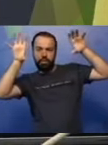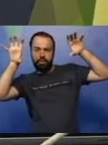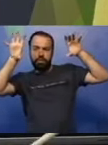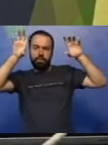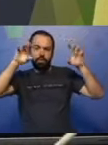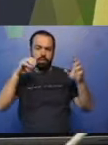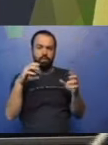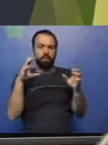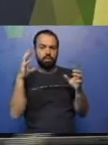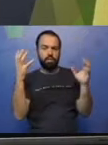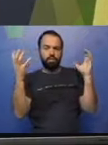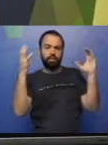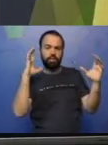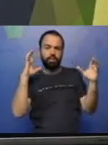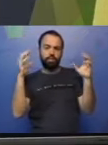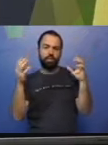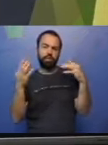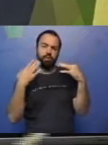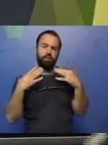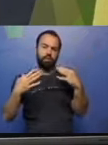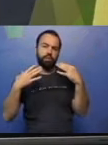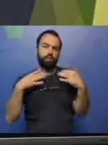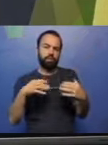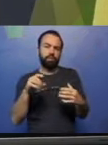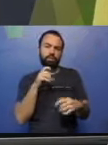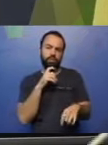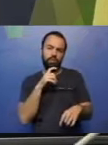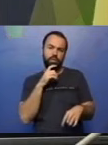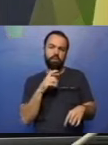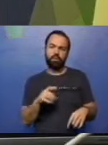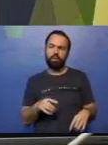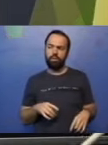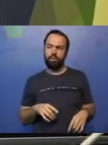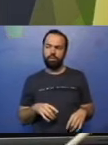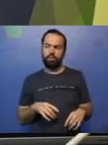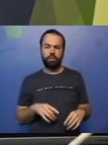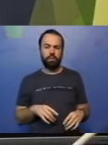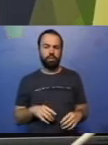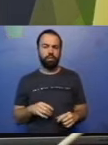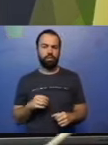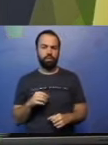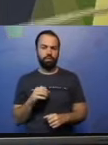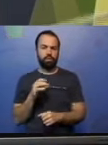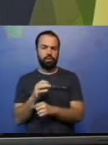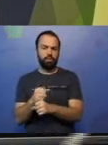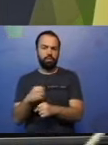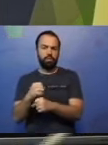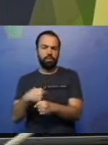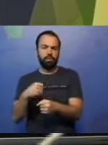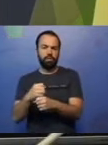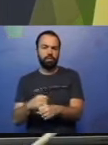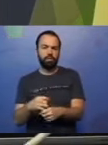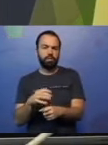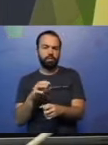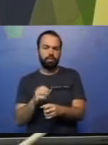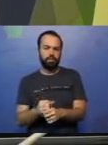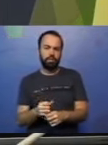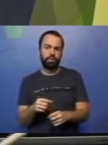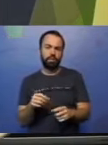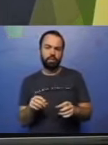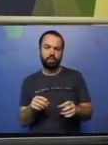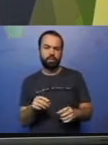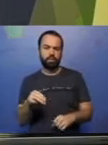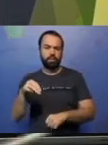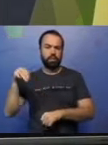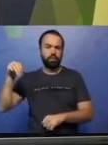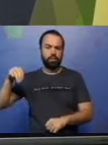o clima, a estação, e calcula para alguns modelos